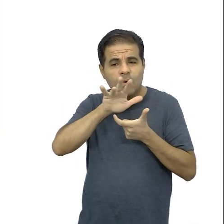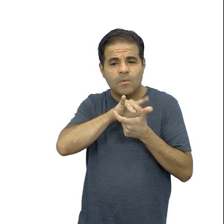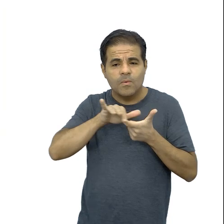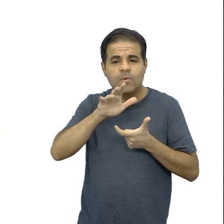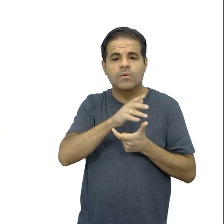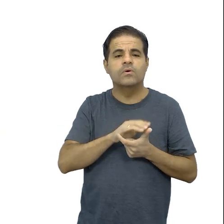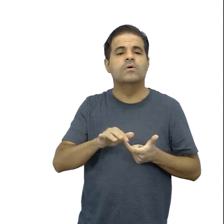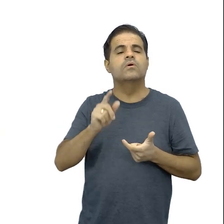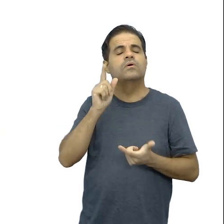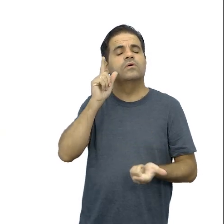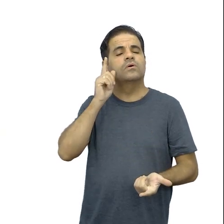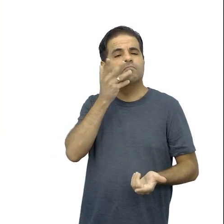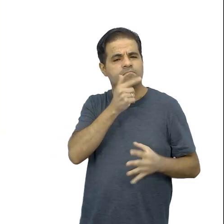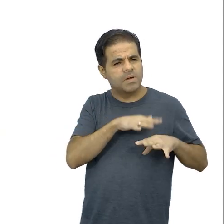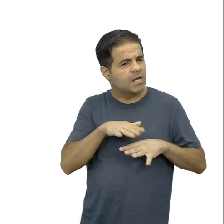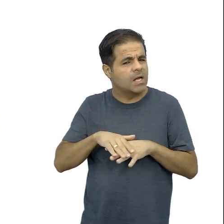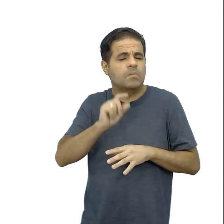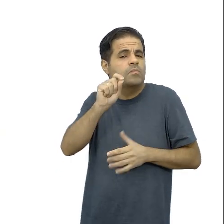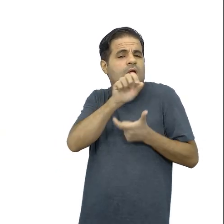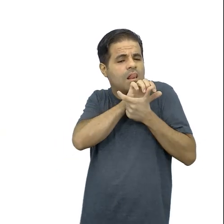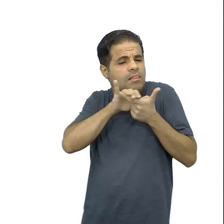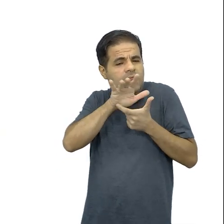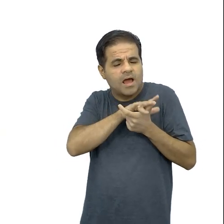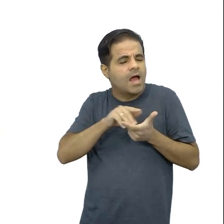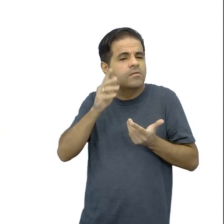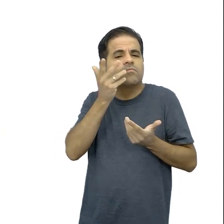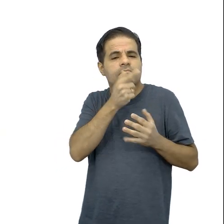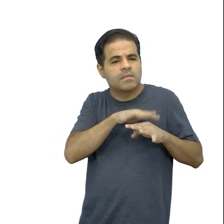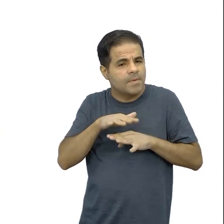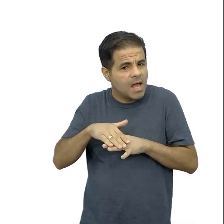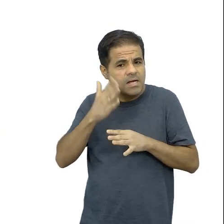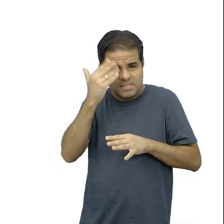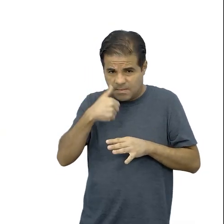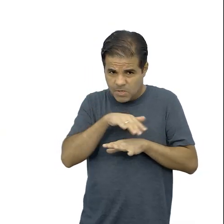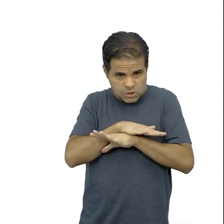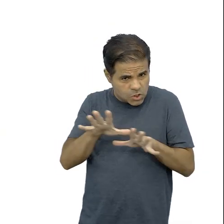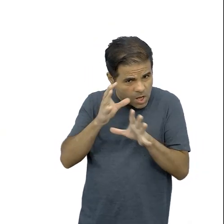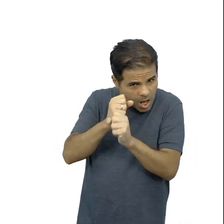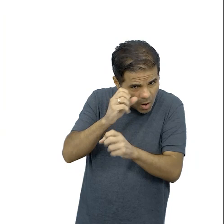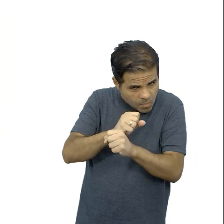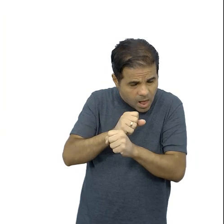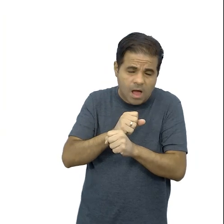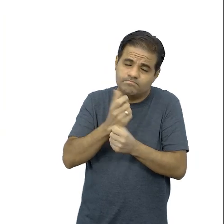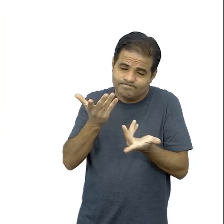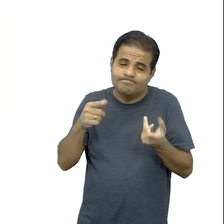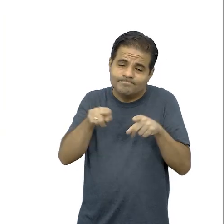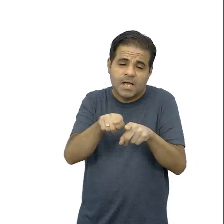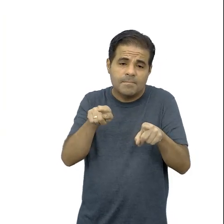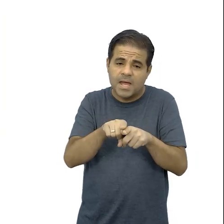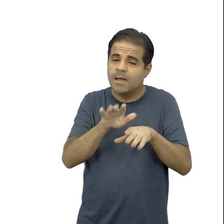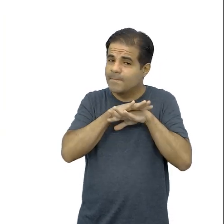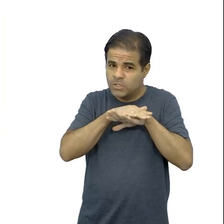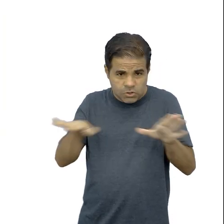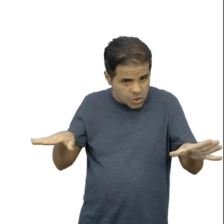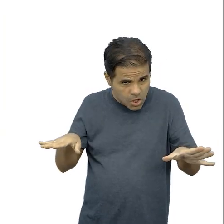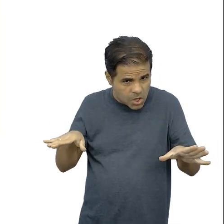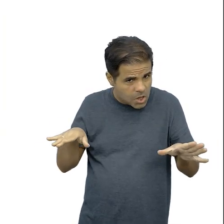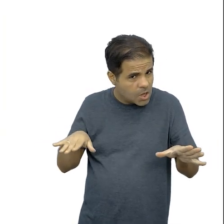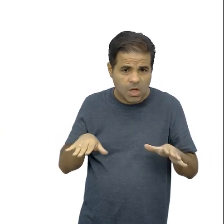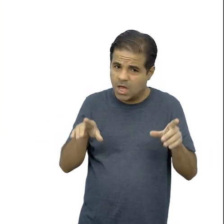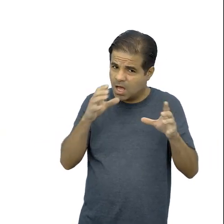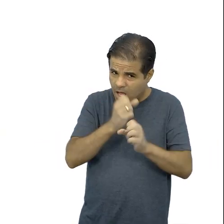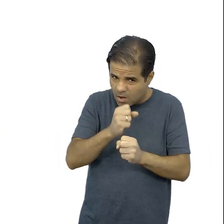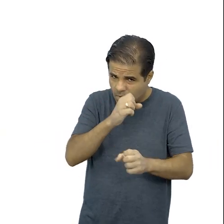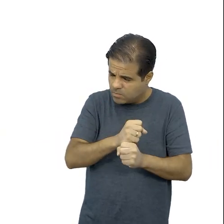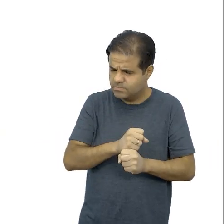matematicamente falando. E o que seria ser letrado? Saber fazer cálculos? Também, mas somente fazer